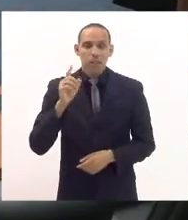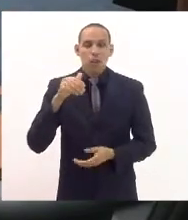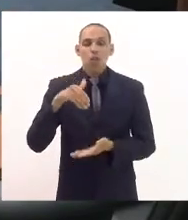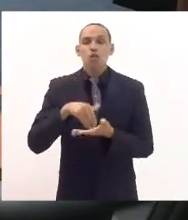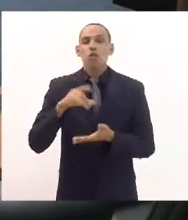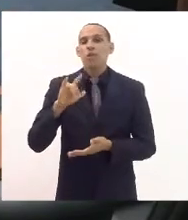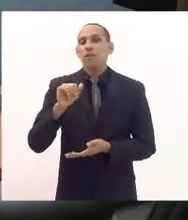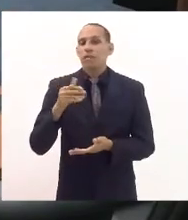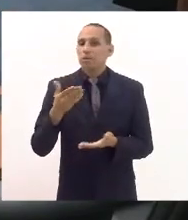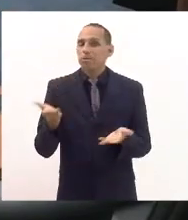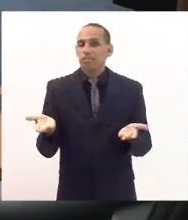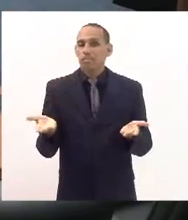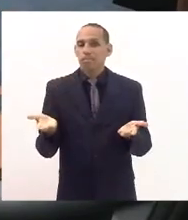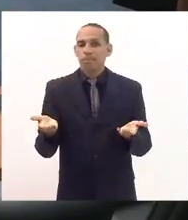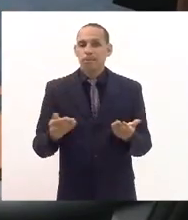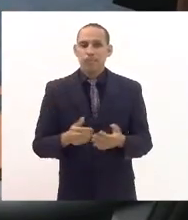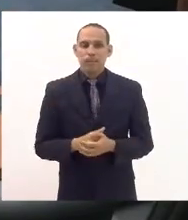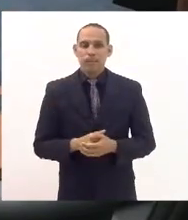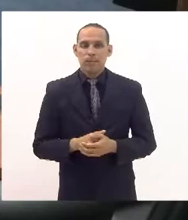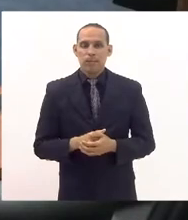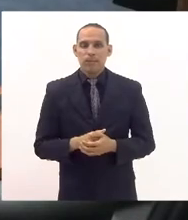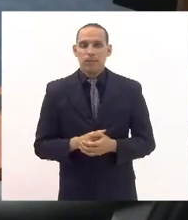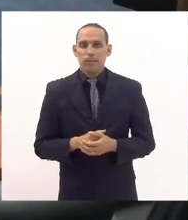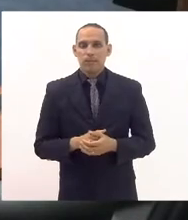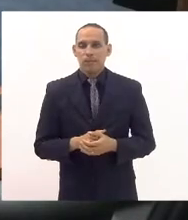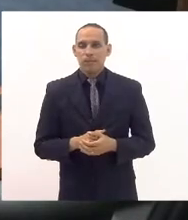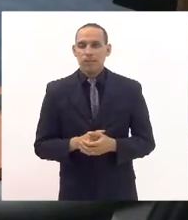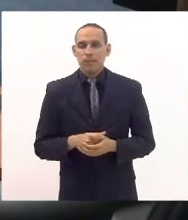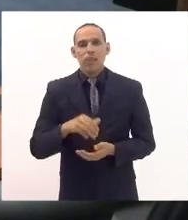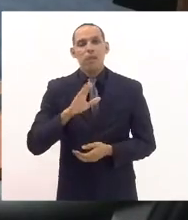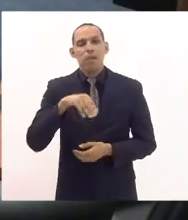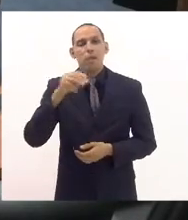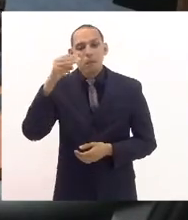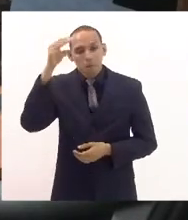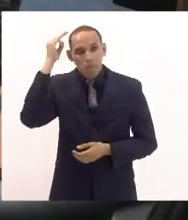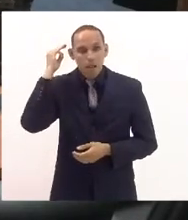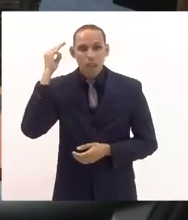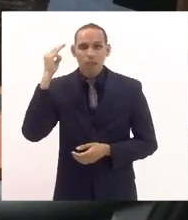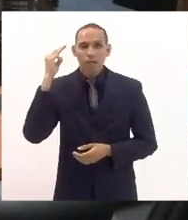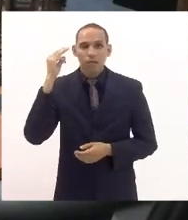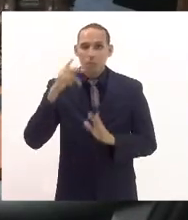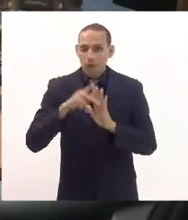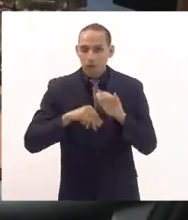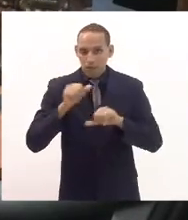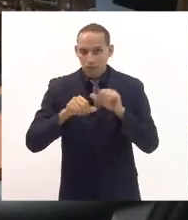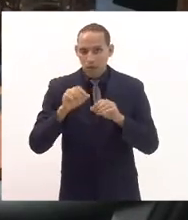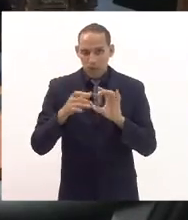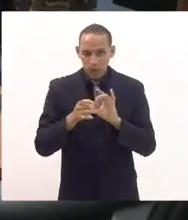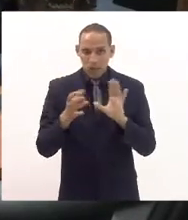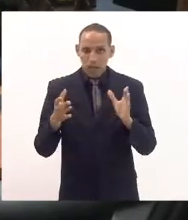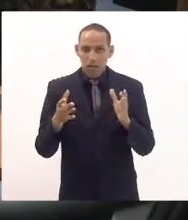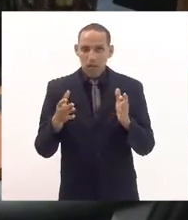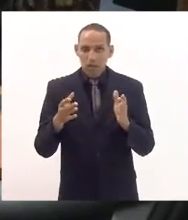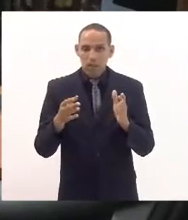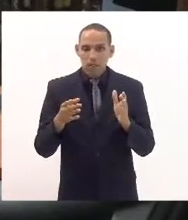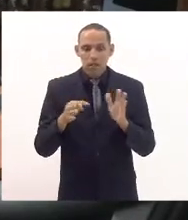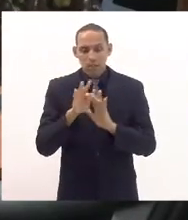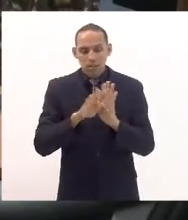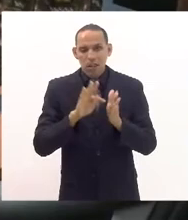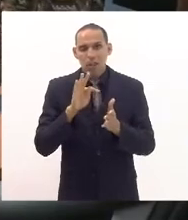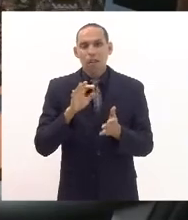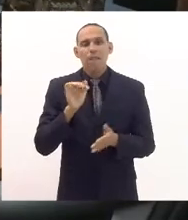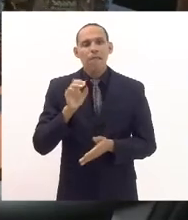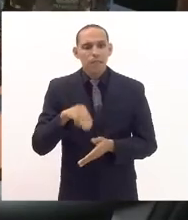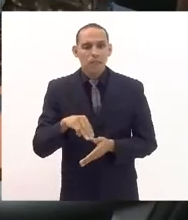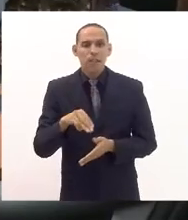último dia hoje bom então Márcio é você tá transformando projeto autorizativo então da forma final de redação